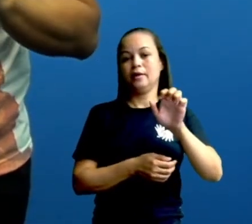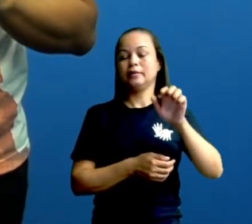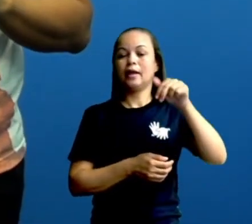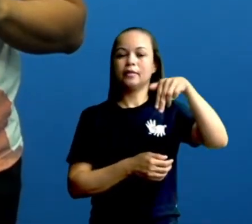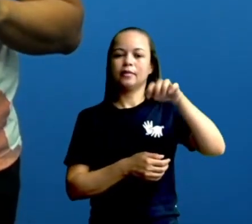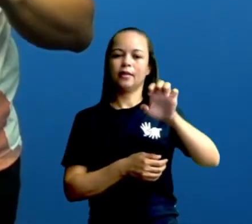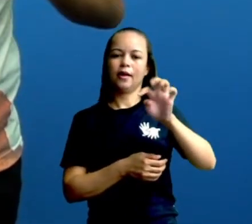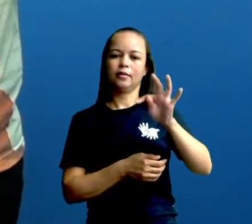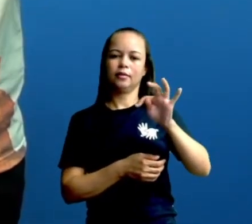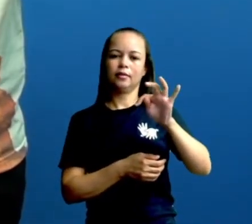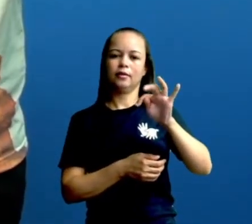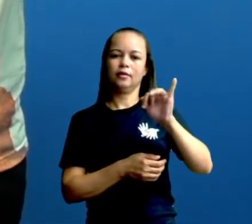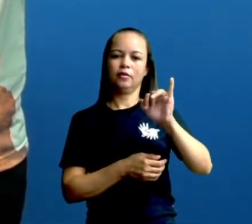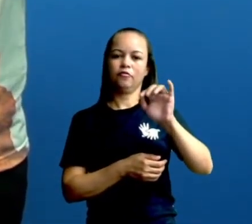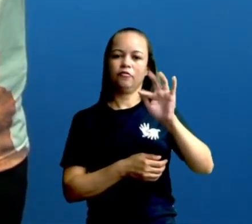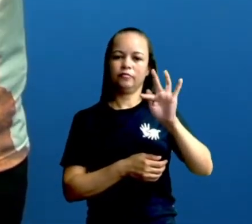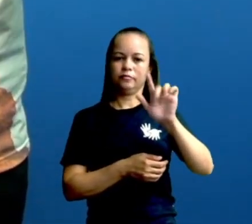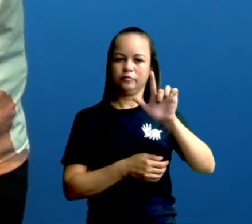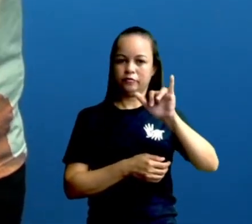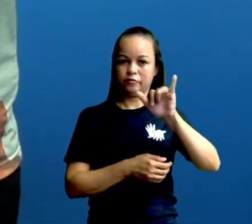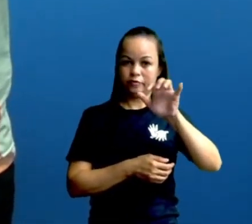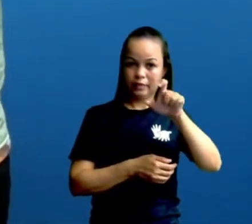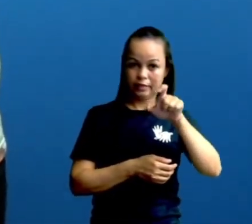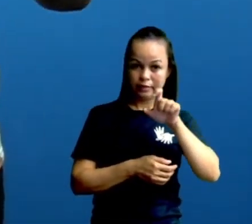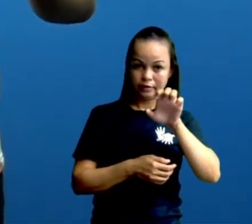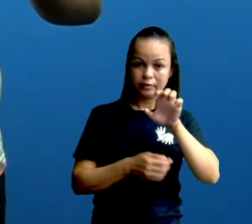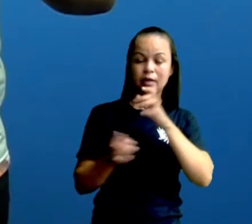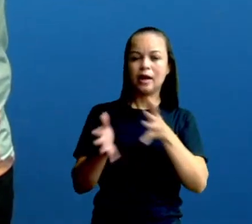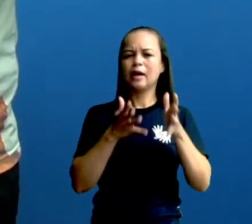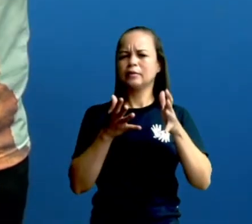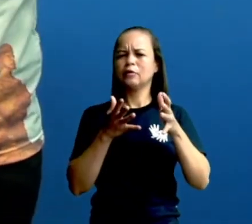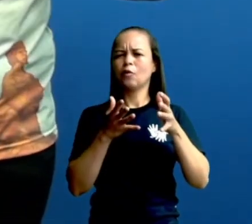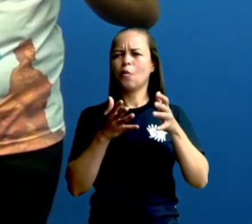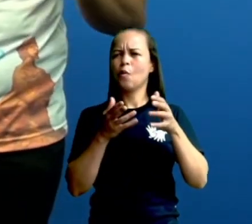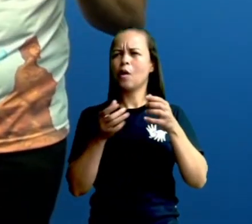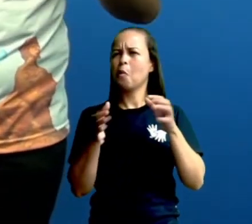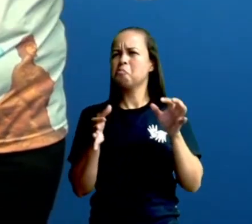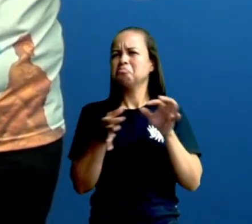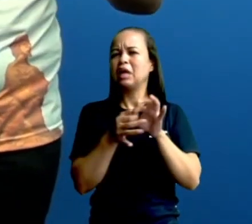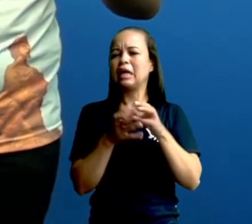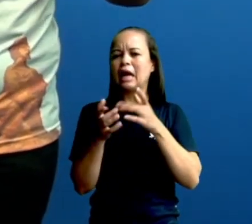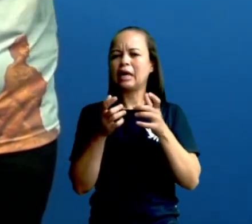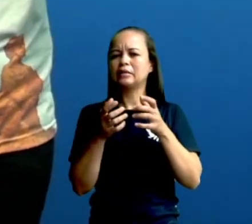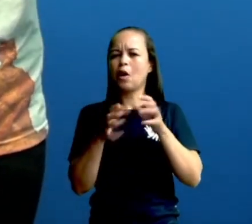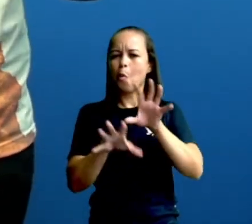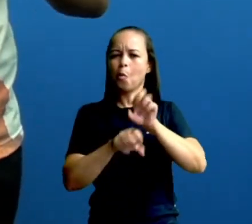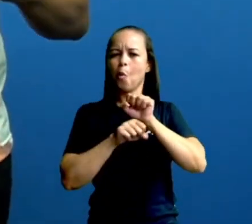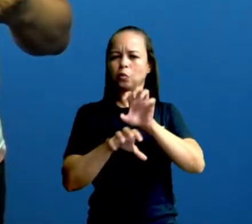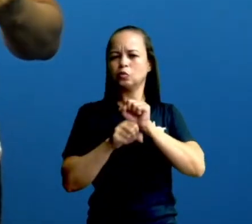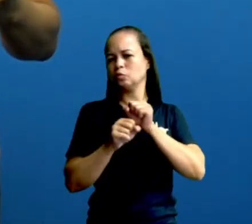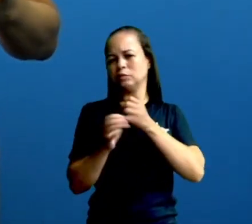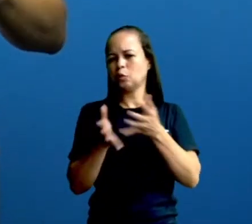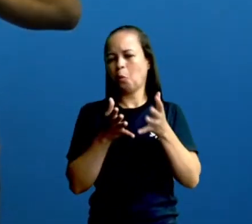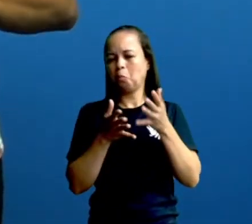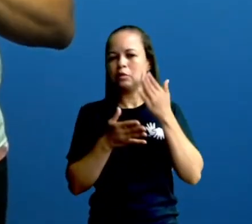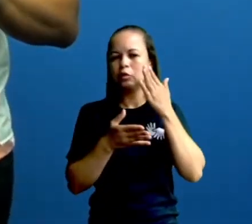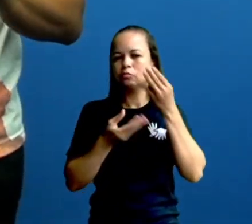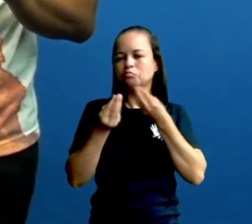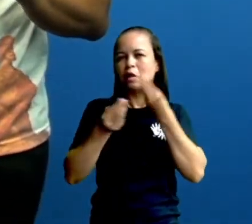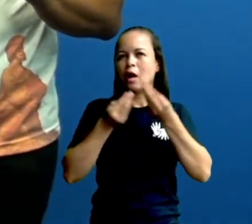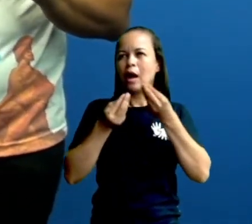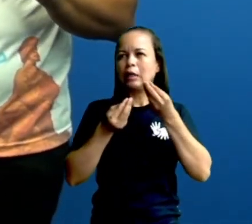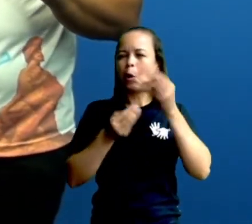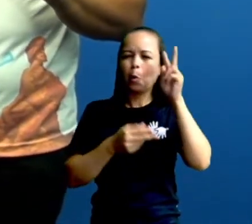puder assistir, assistem. É alguma coisa ligada ao engano do consumidor. Eu não sei precisamente o nome, peço até desculpa a vocês, que a minha